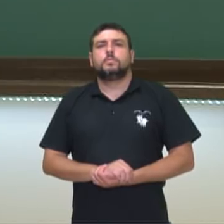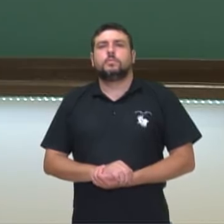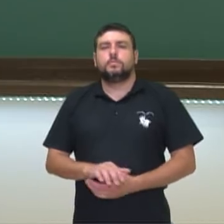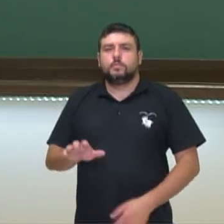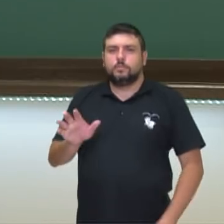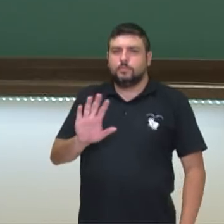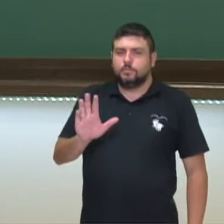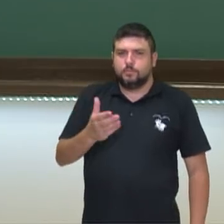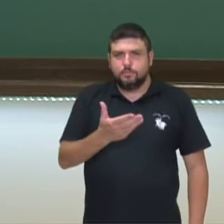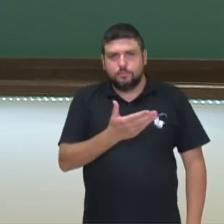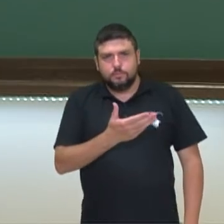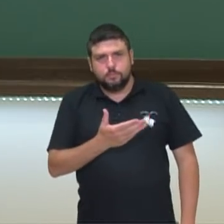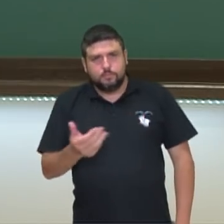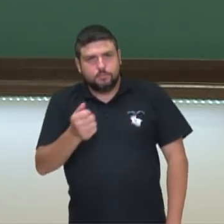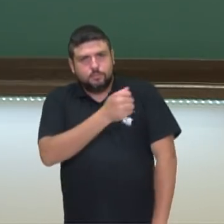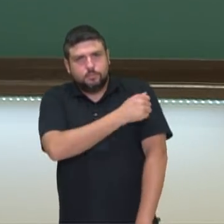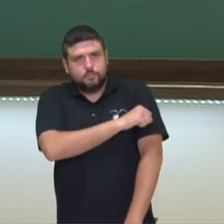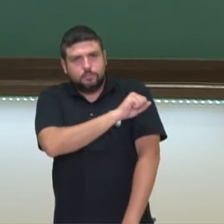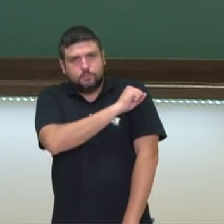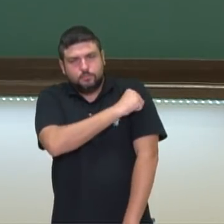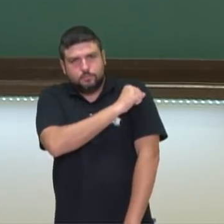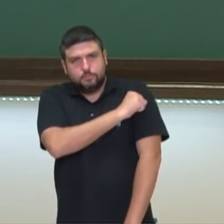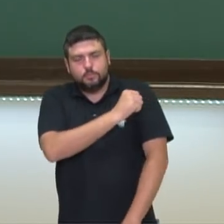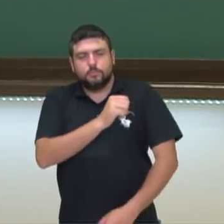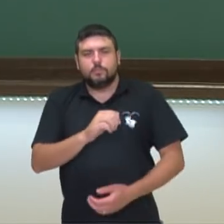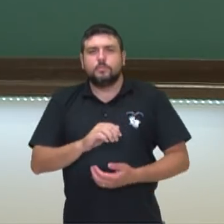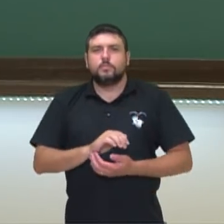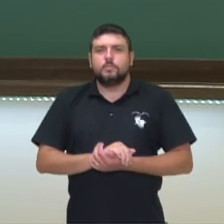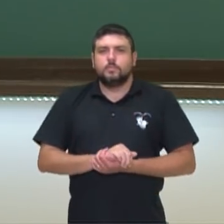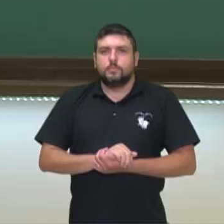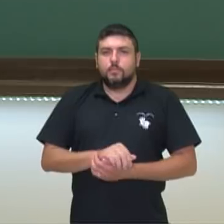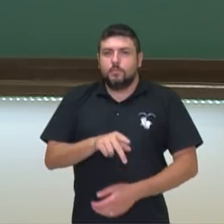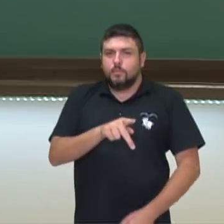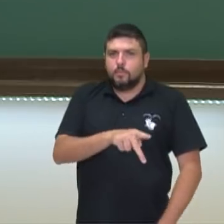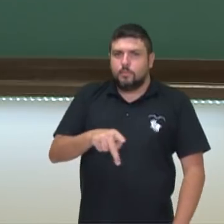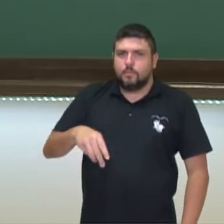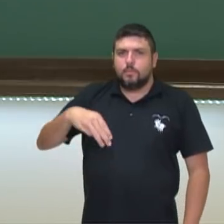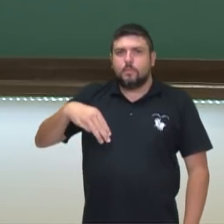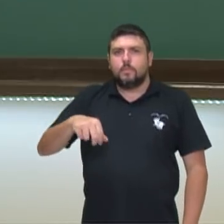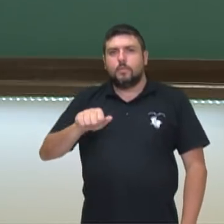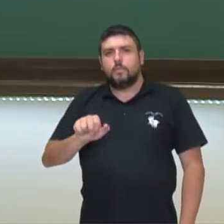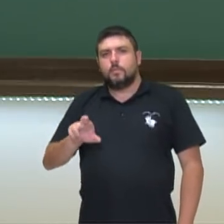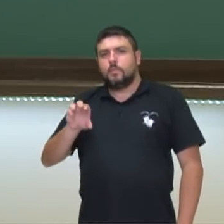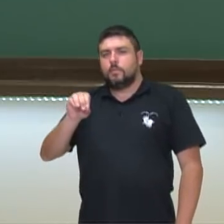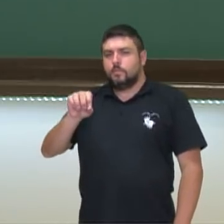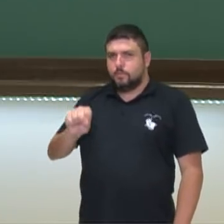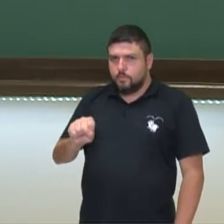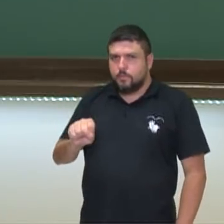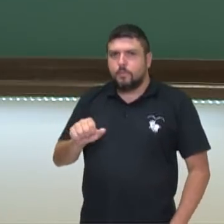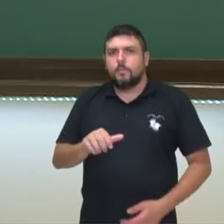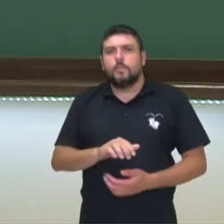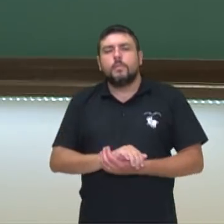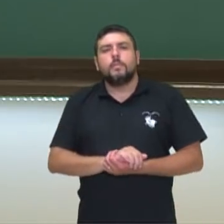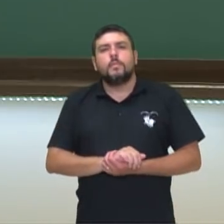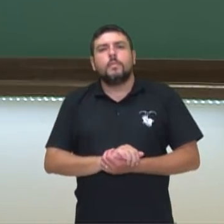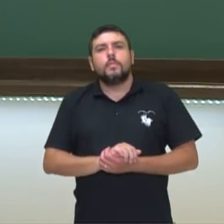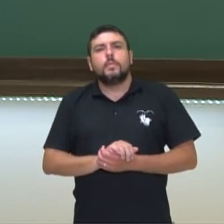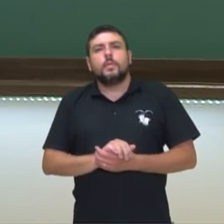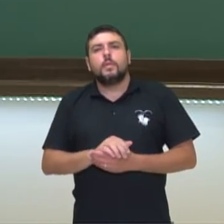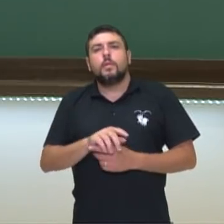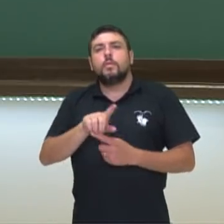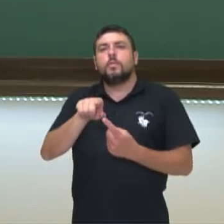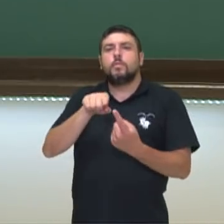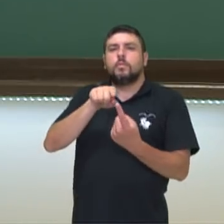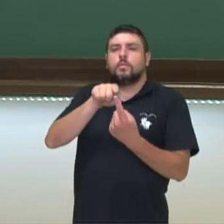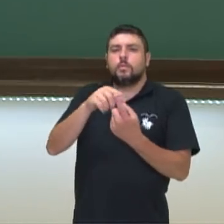Olá, estudantes do 8º ano do ensino fundamental. Aqui é o professor Marcos Queiroz, e os objetivos da